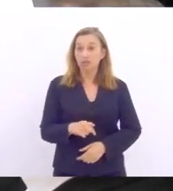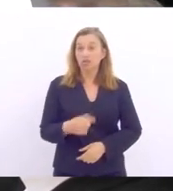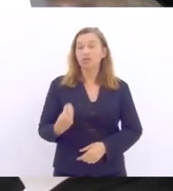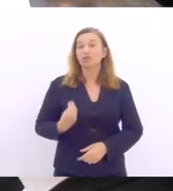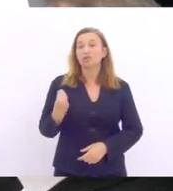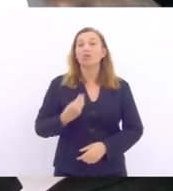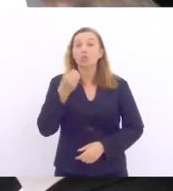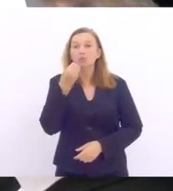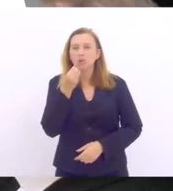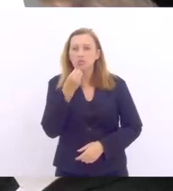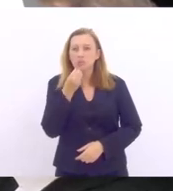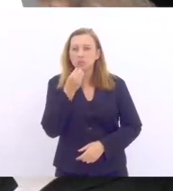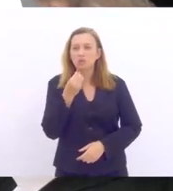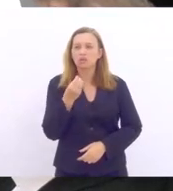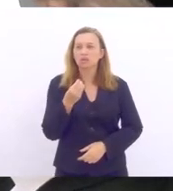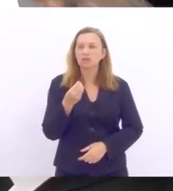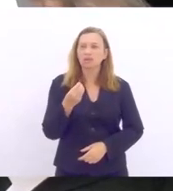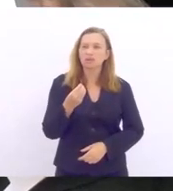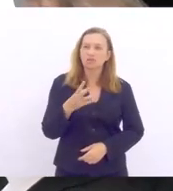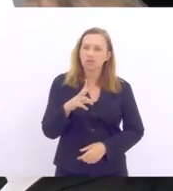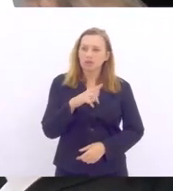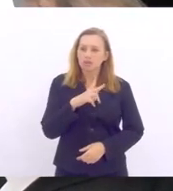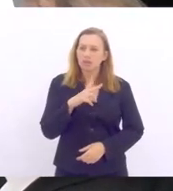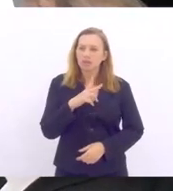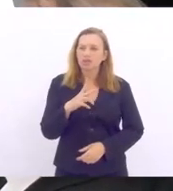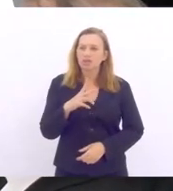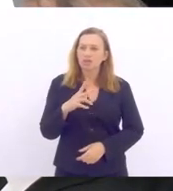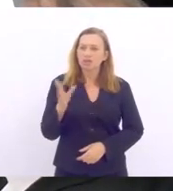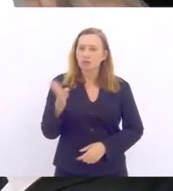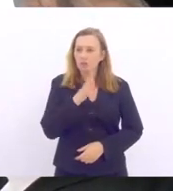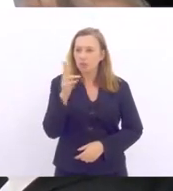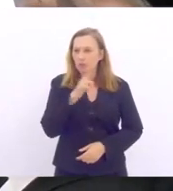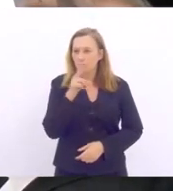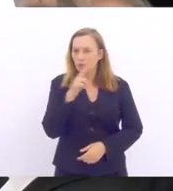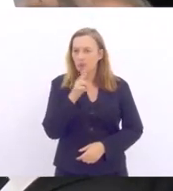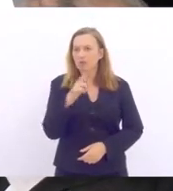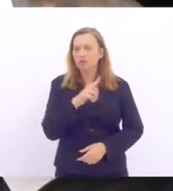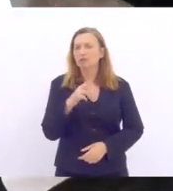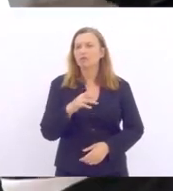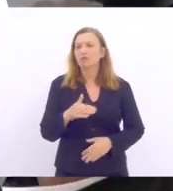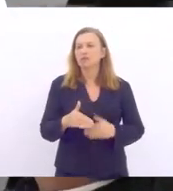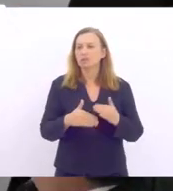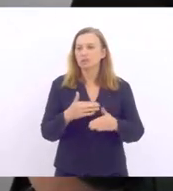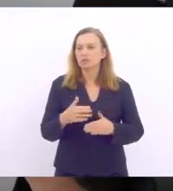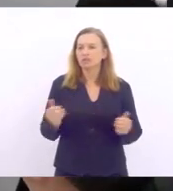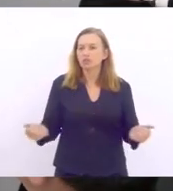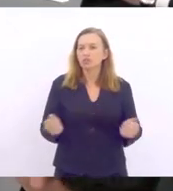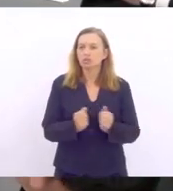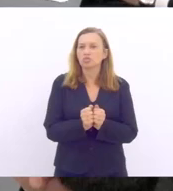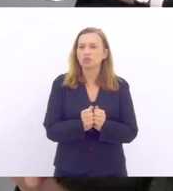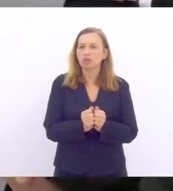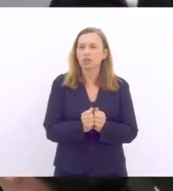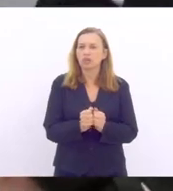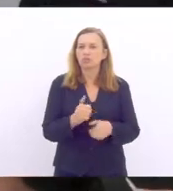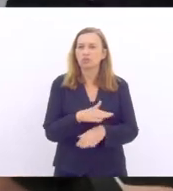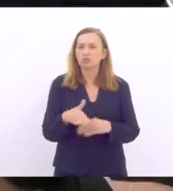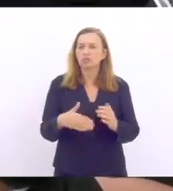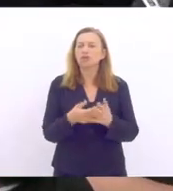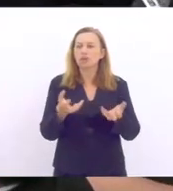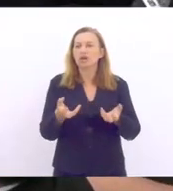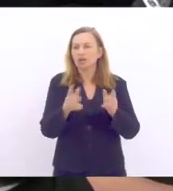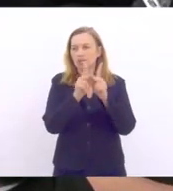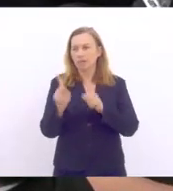uma oportunidade singular de apressar esse processo de anistia e de juntar com essas pessoas que querem a